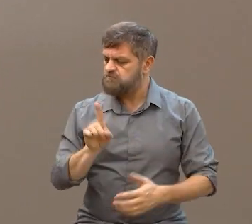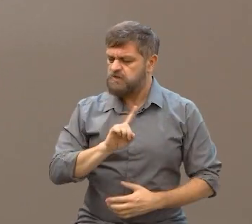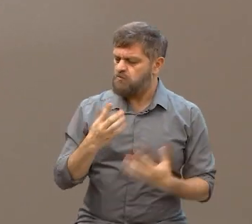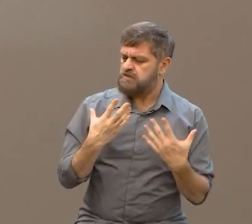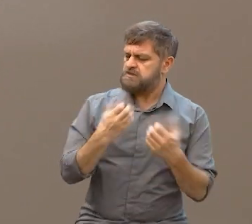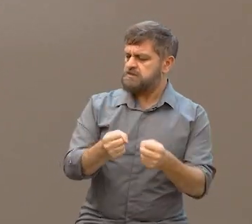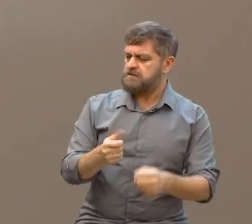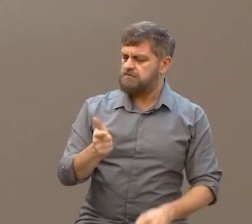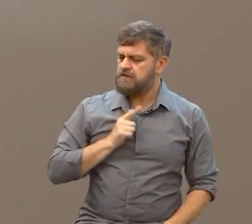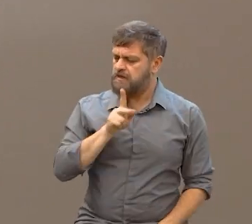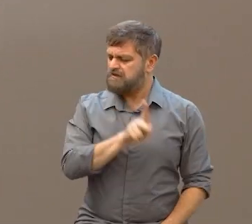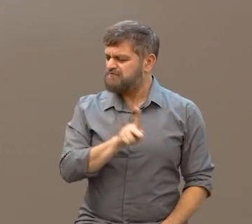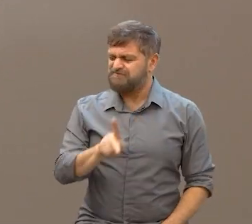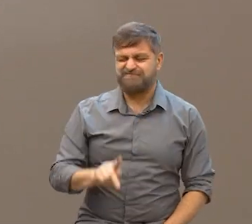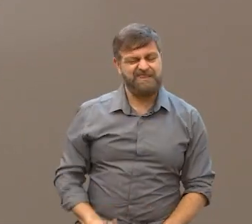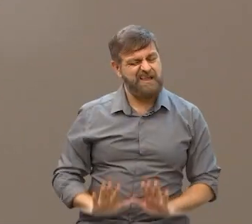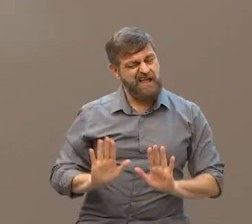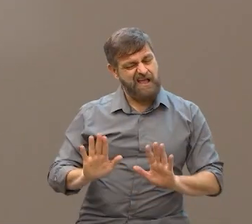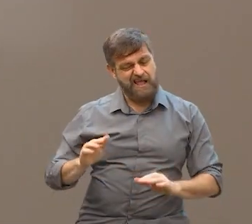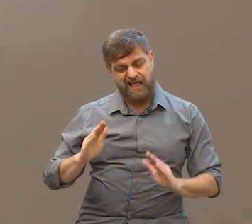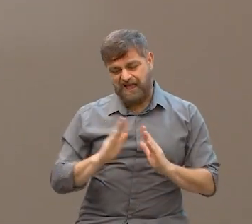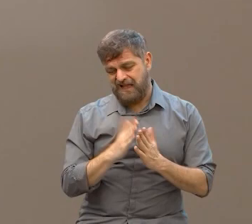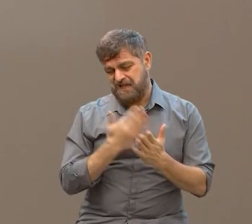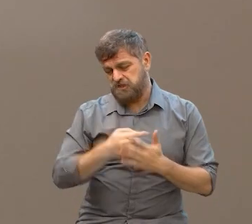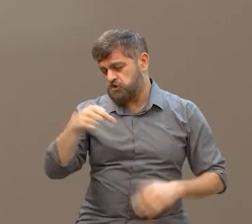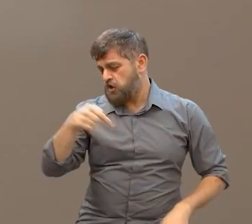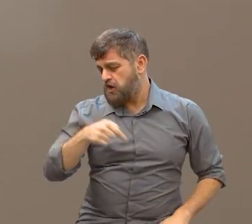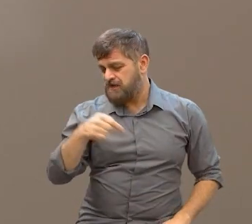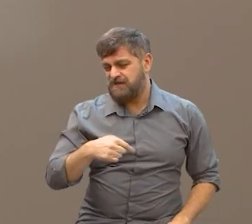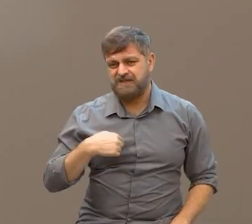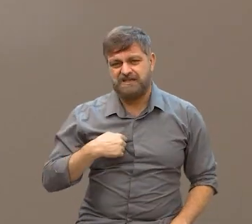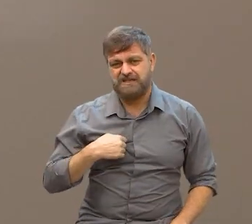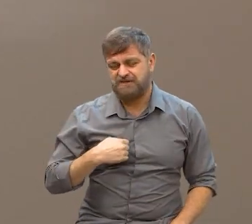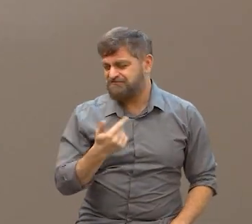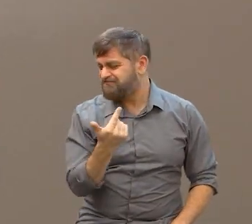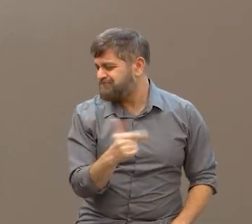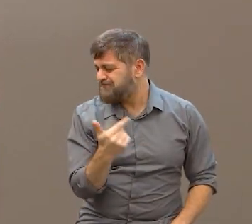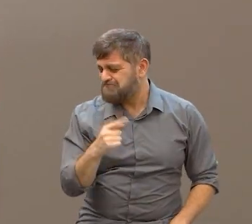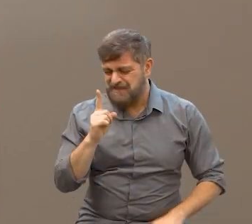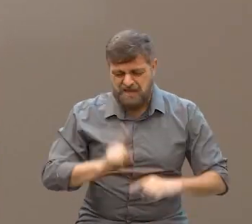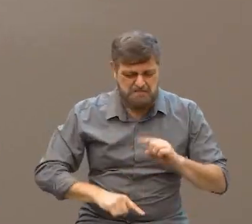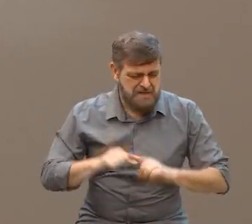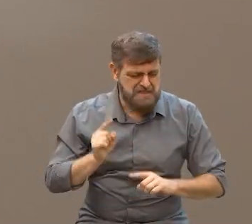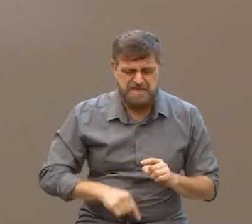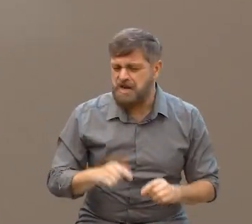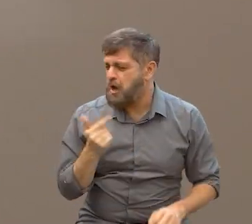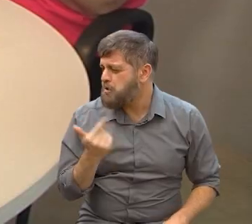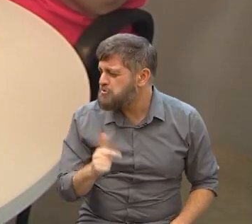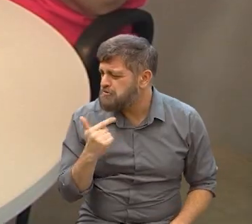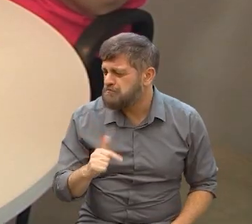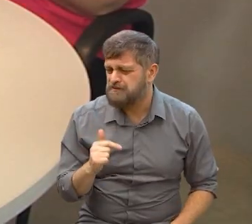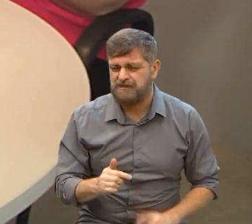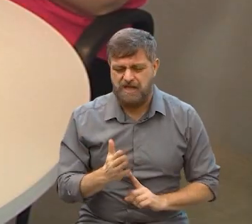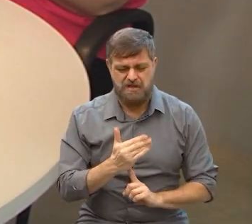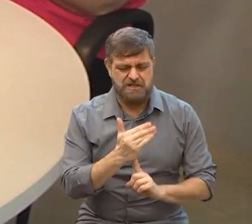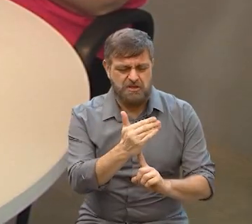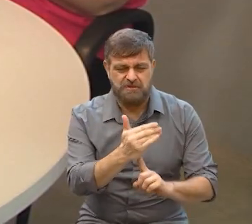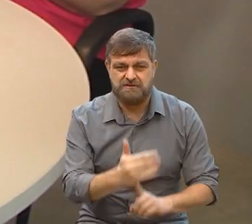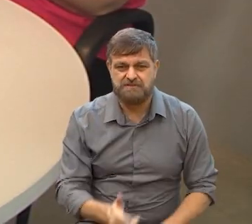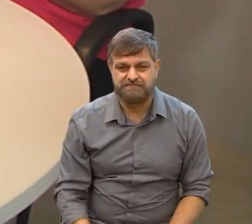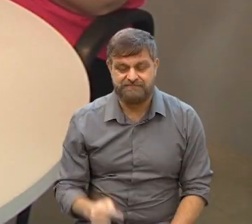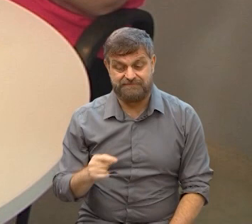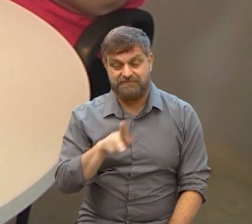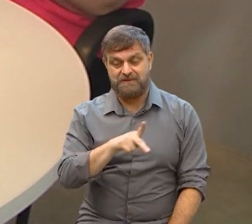diz assim, mas aqui na minha escola eu não tenho muitos materiais, eu não tenho tecnologia. Aí o professor também